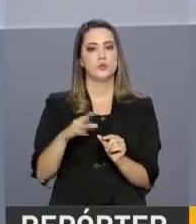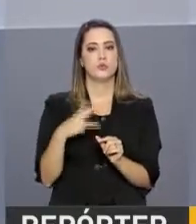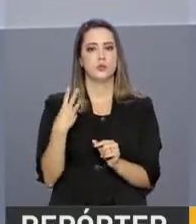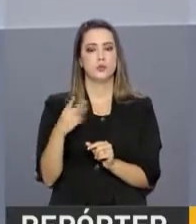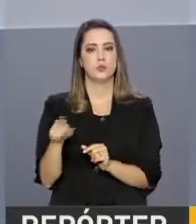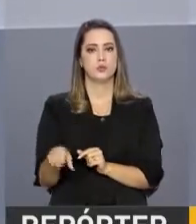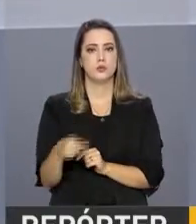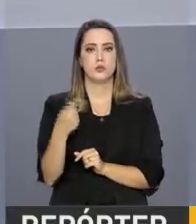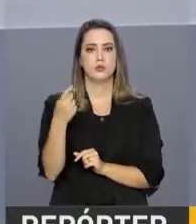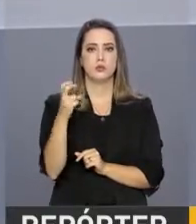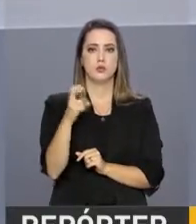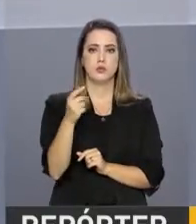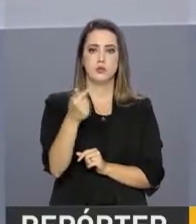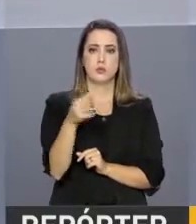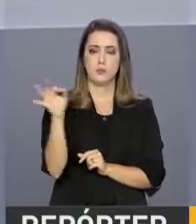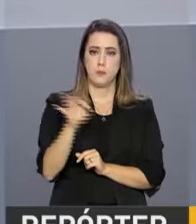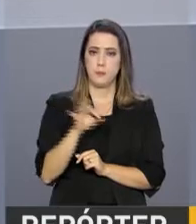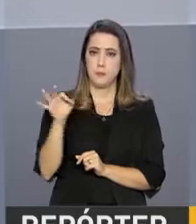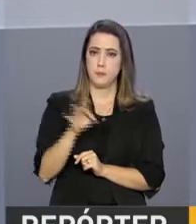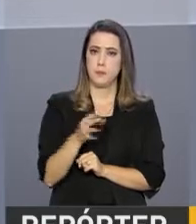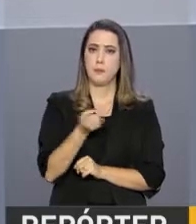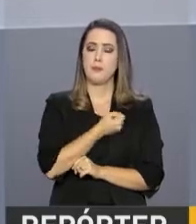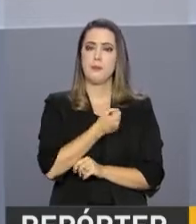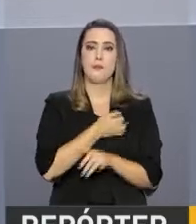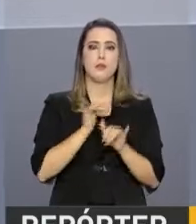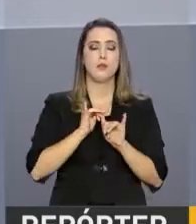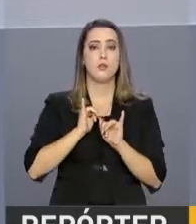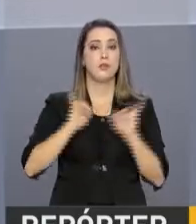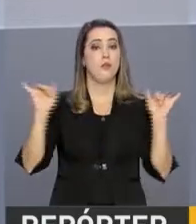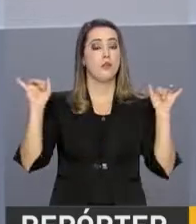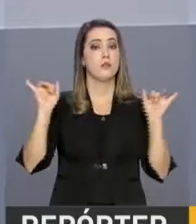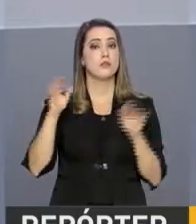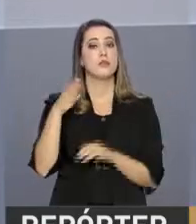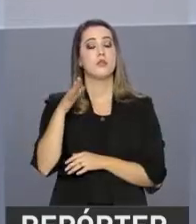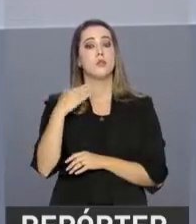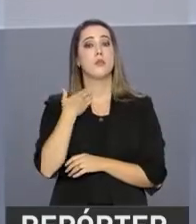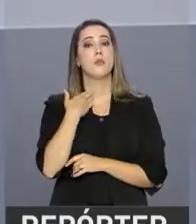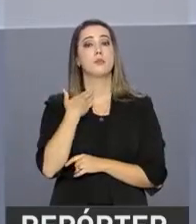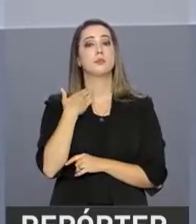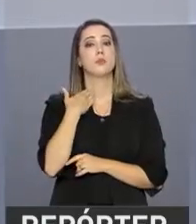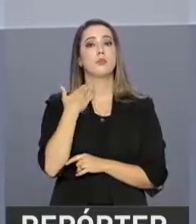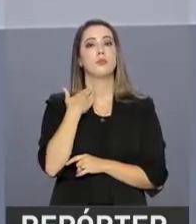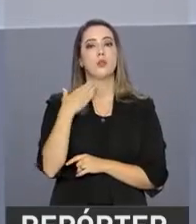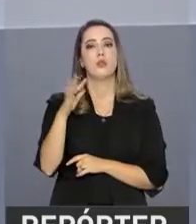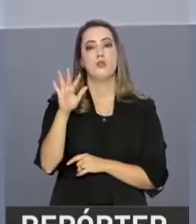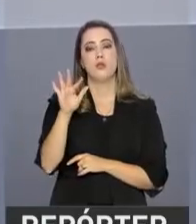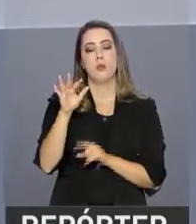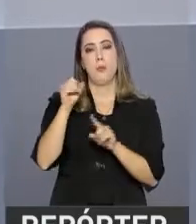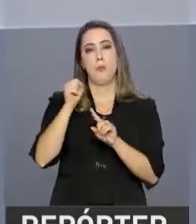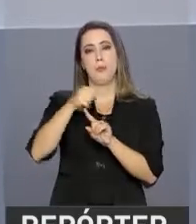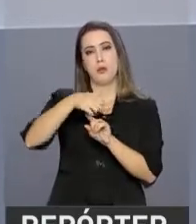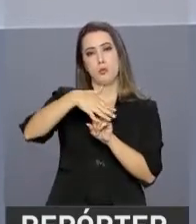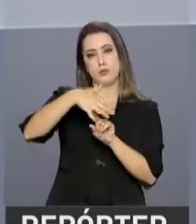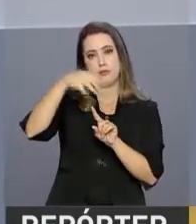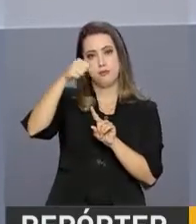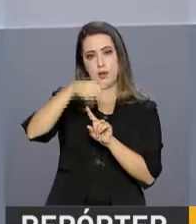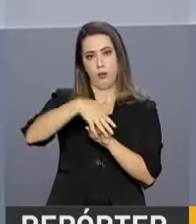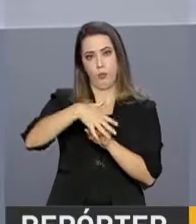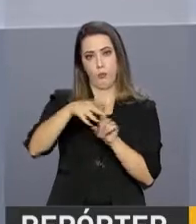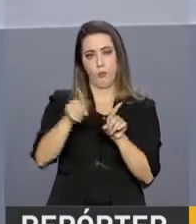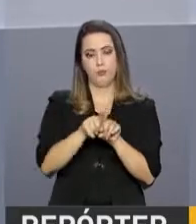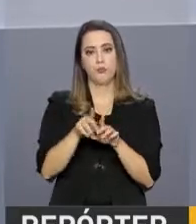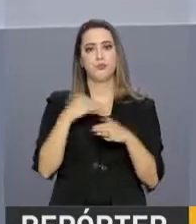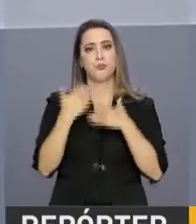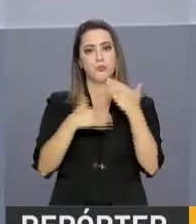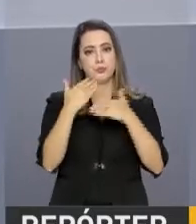para 3,57%. Os números estão no boletim Focus do Banco Central. Houve também uma elevação na